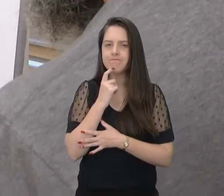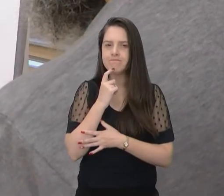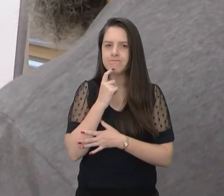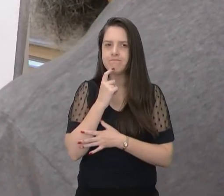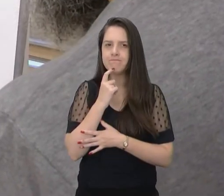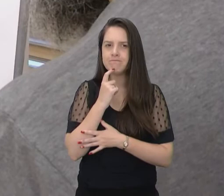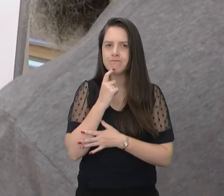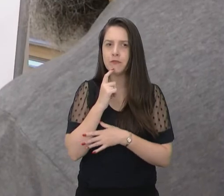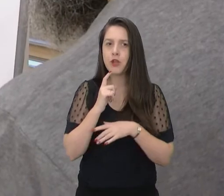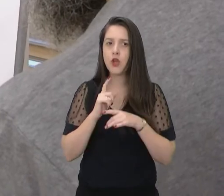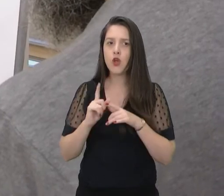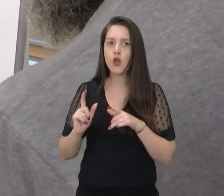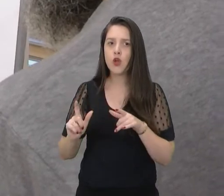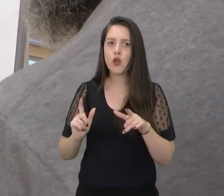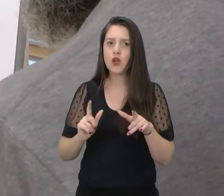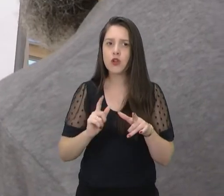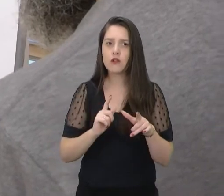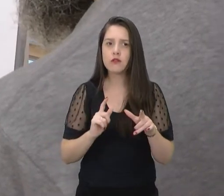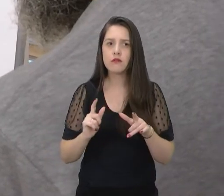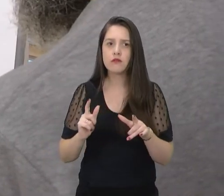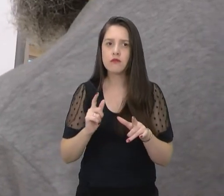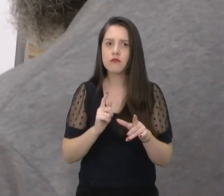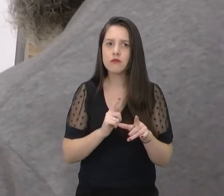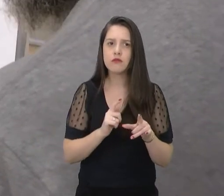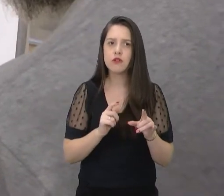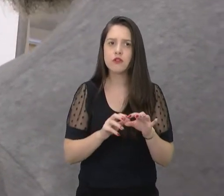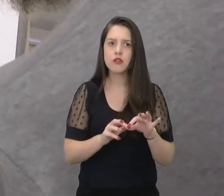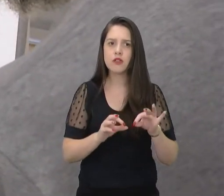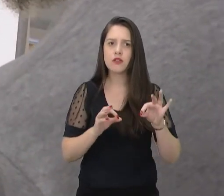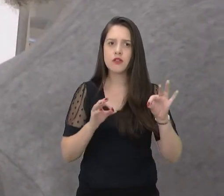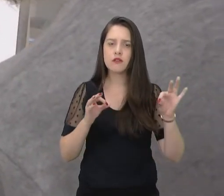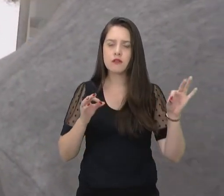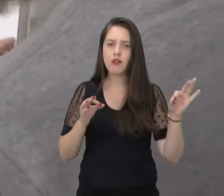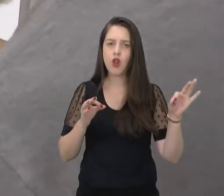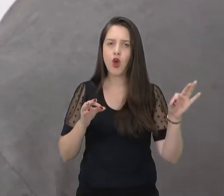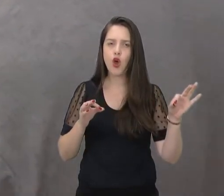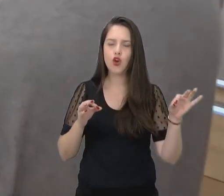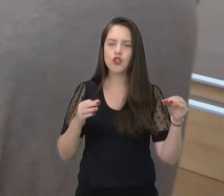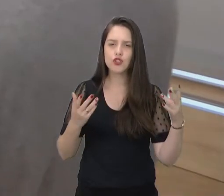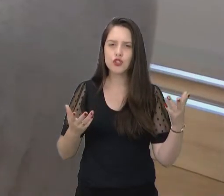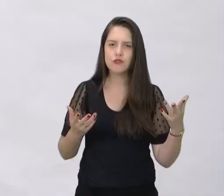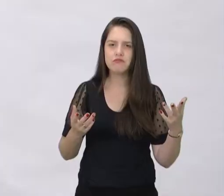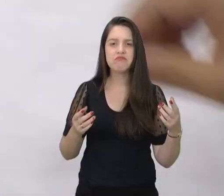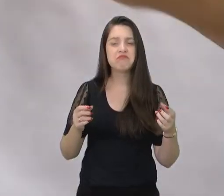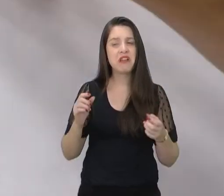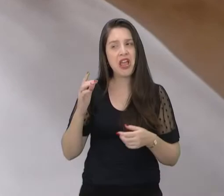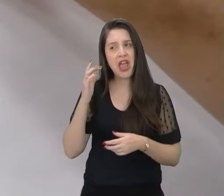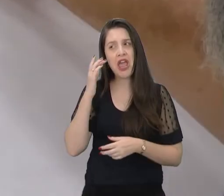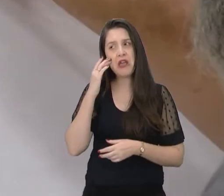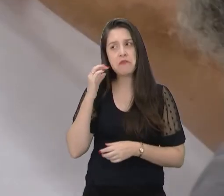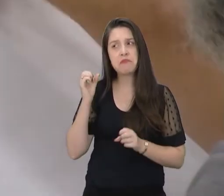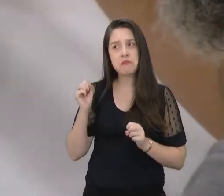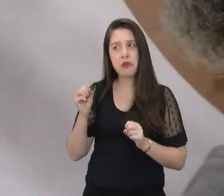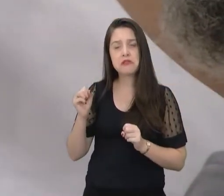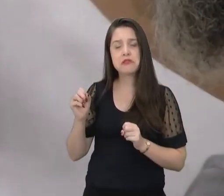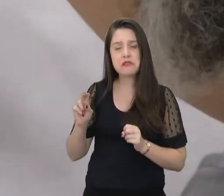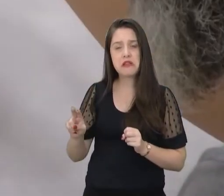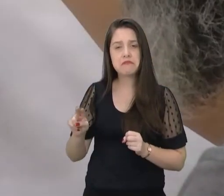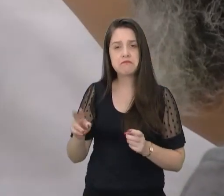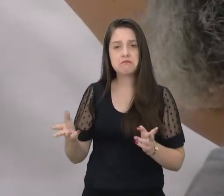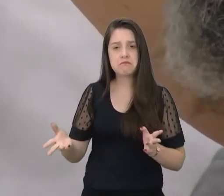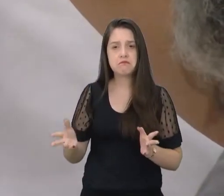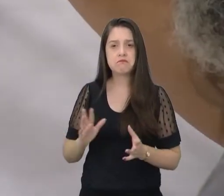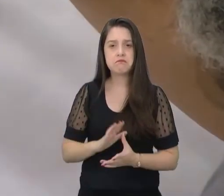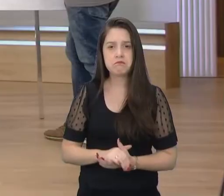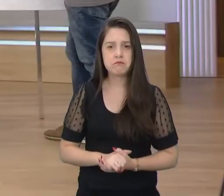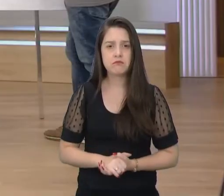E o local que ele escolheu para fazer a empresa estava longe do grande centro. Então, acho que Eu acho legal. Acho que essa é a 5, né? E depois a gente